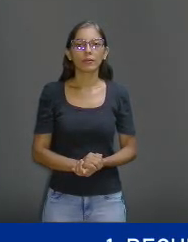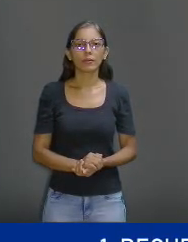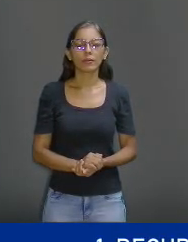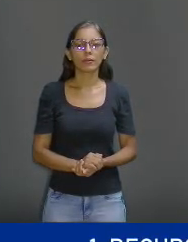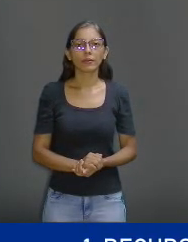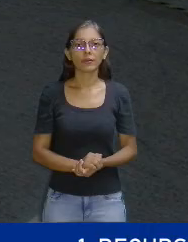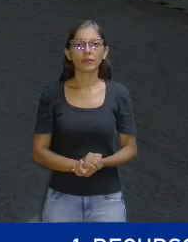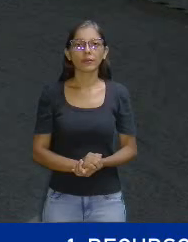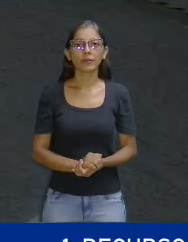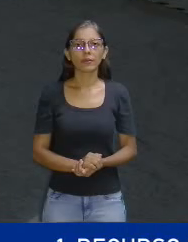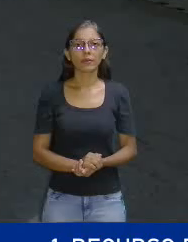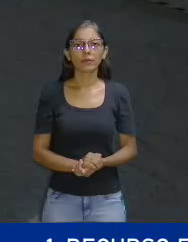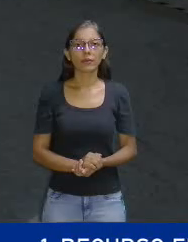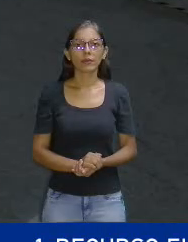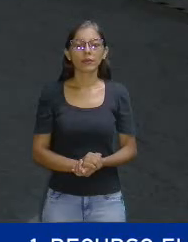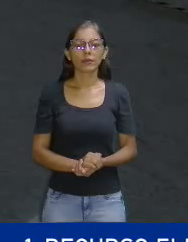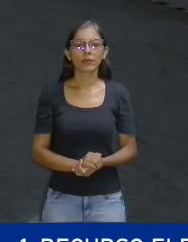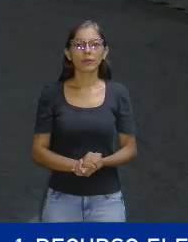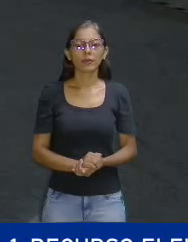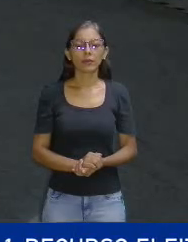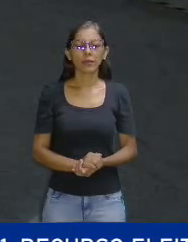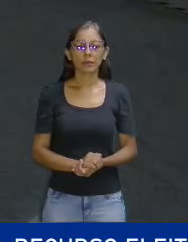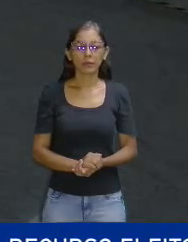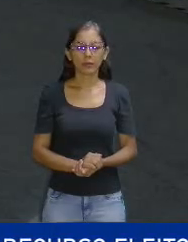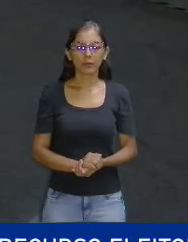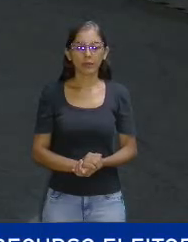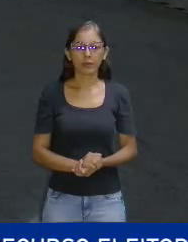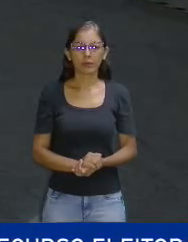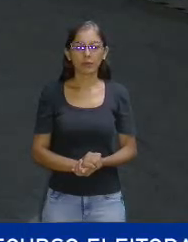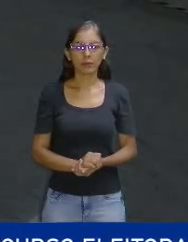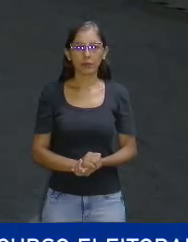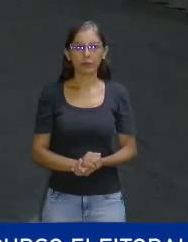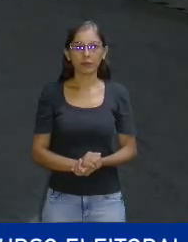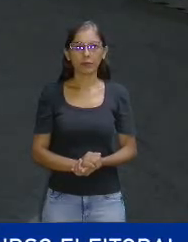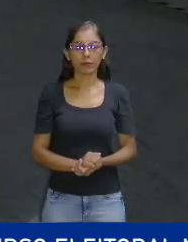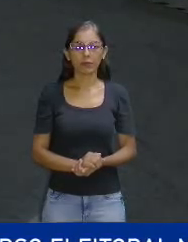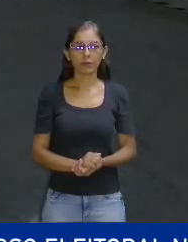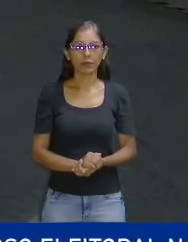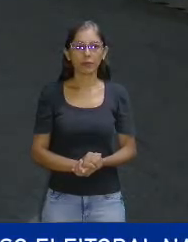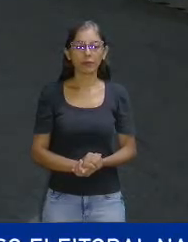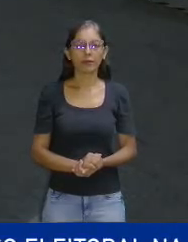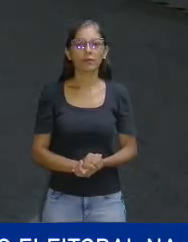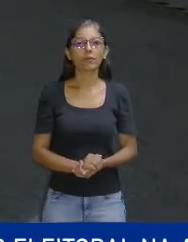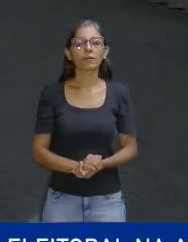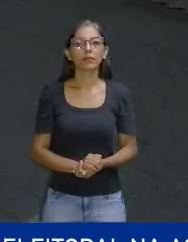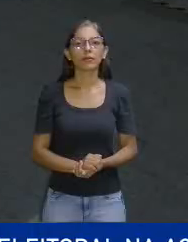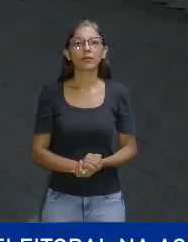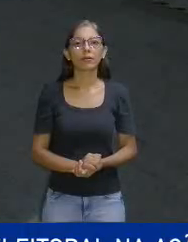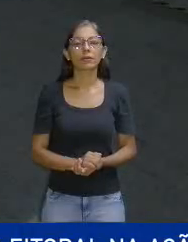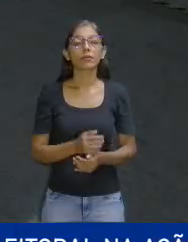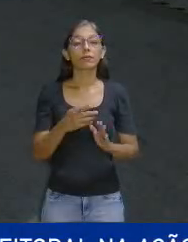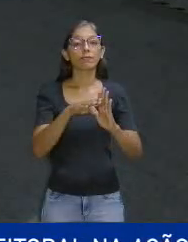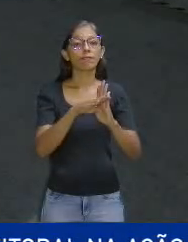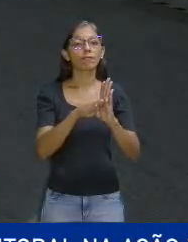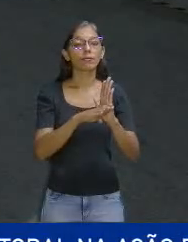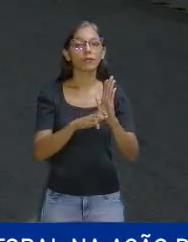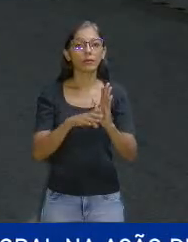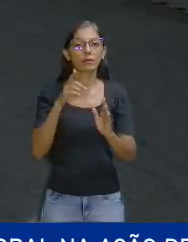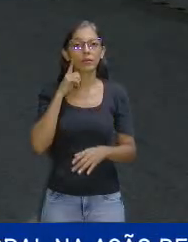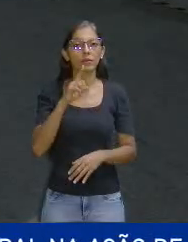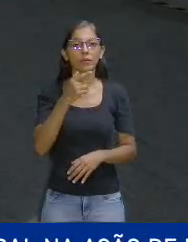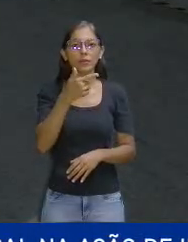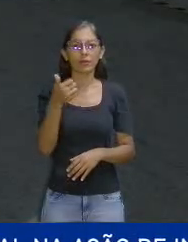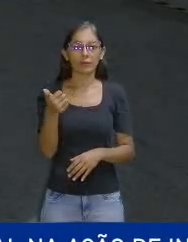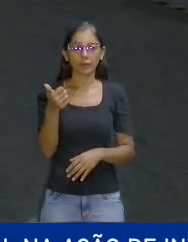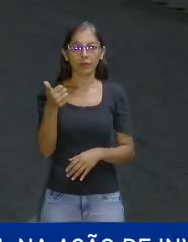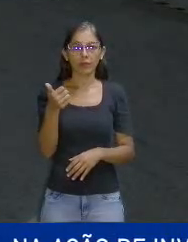desse a posição em 21 de julho? Isso, por gentileza. Aí, em seguida, eu lhe passo. Posição do julgamento em 21 de